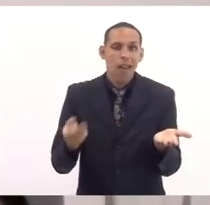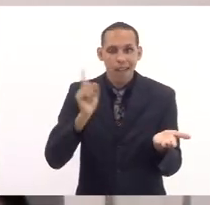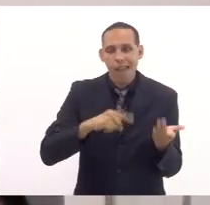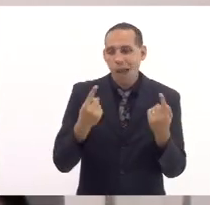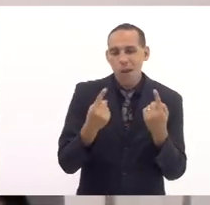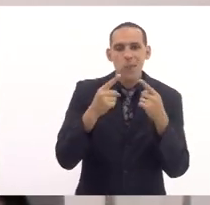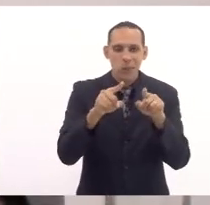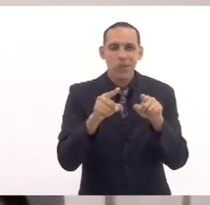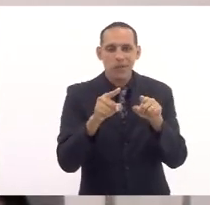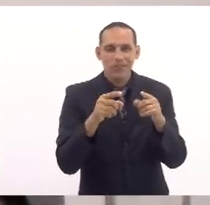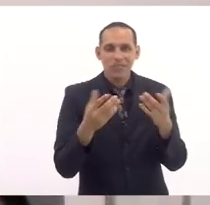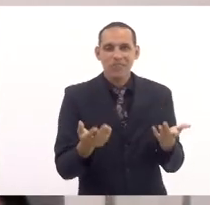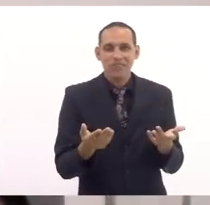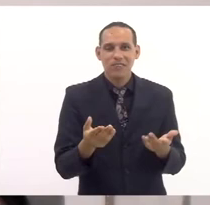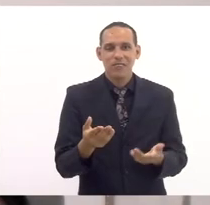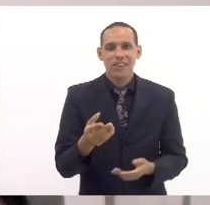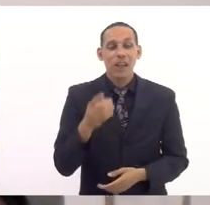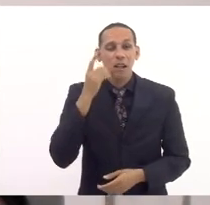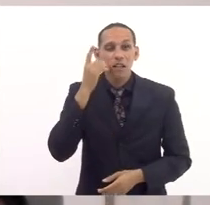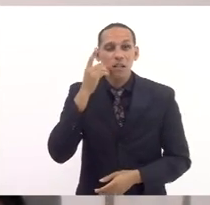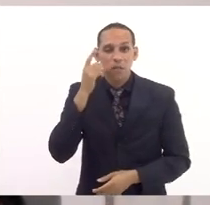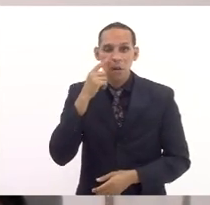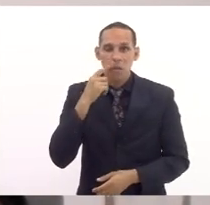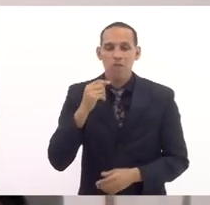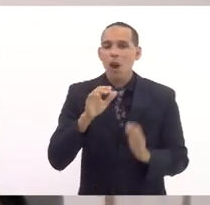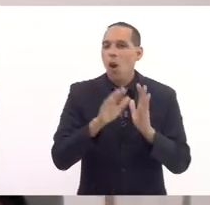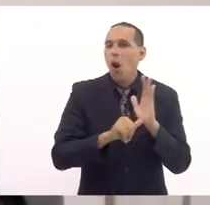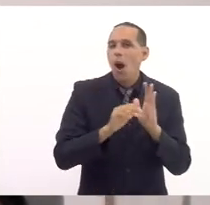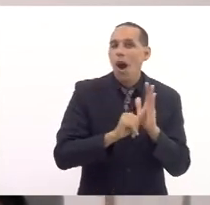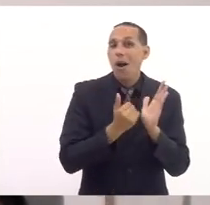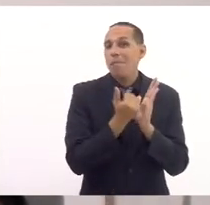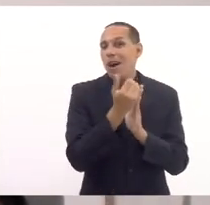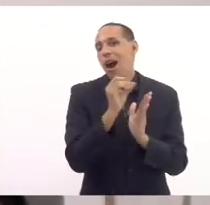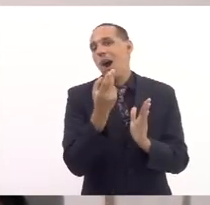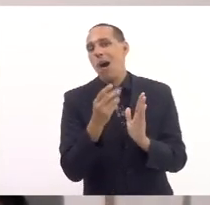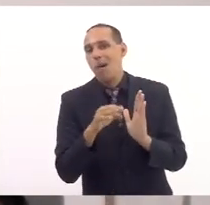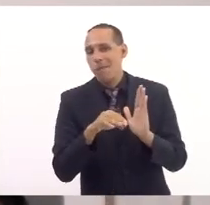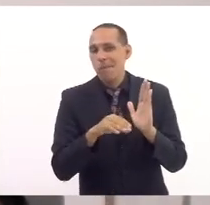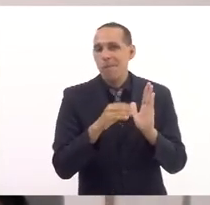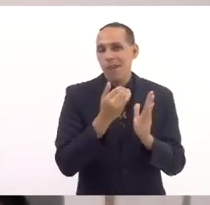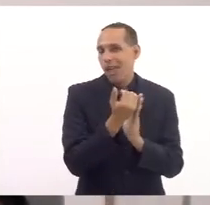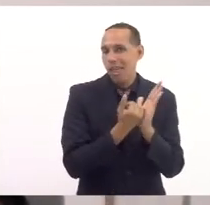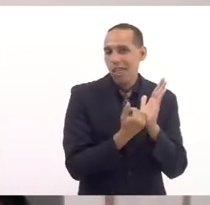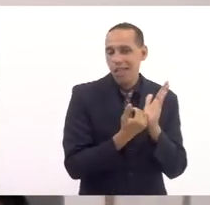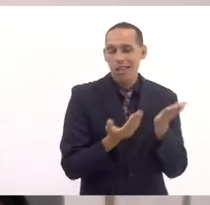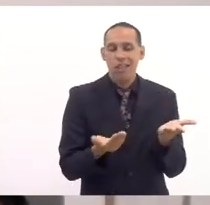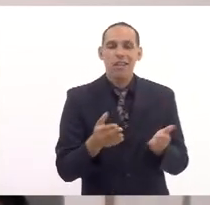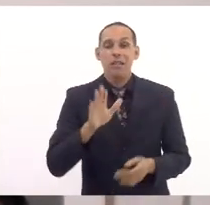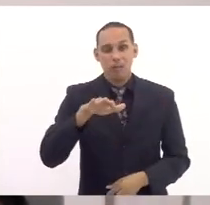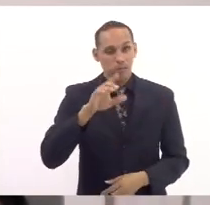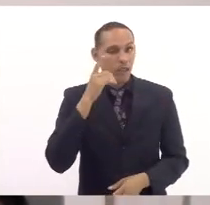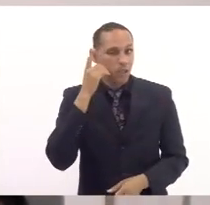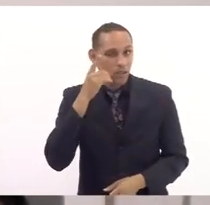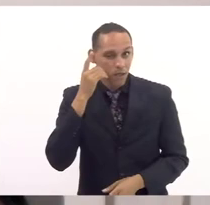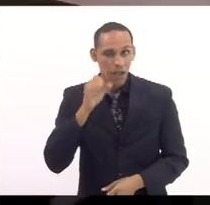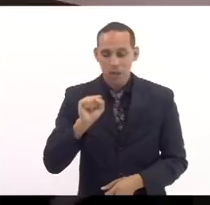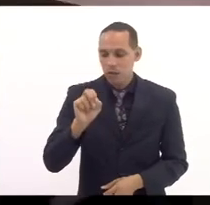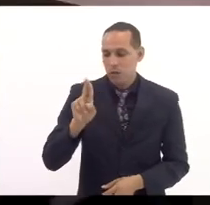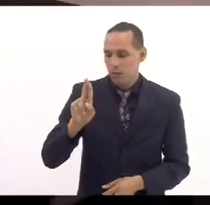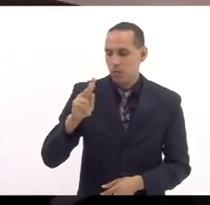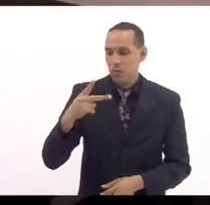acusado. Deputado, ou se rouba mais ou se rouba menos. Deputado, a Supervia